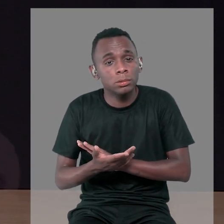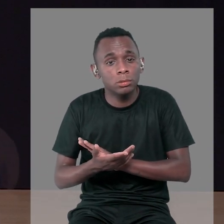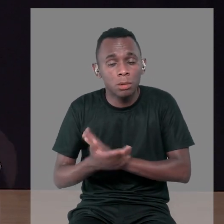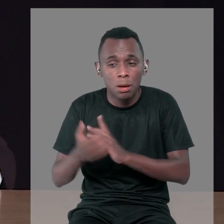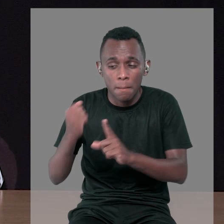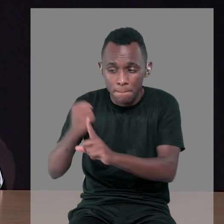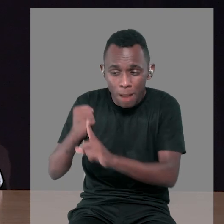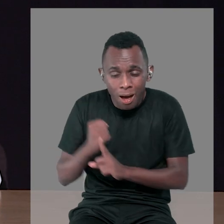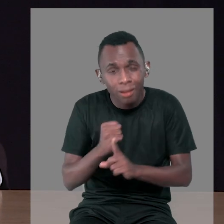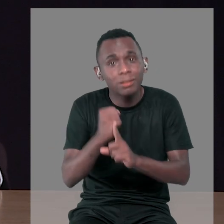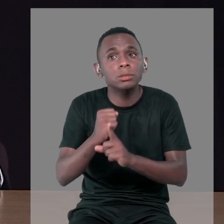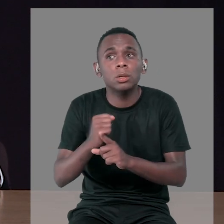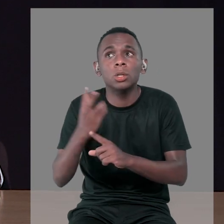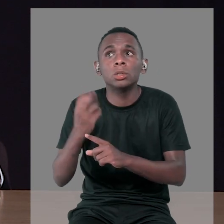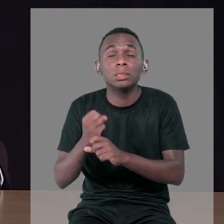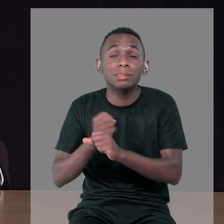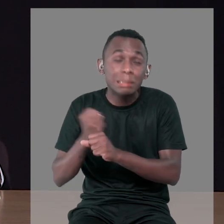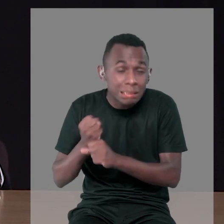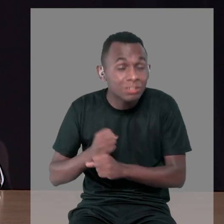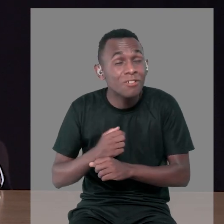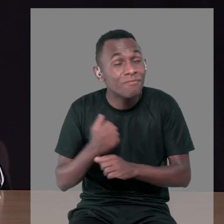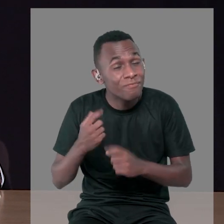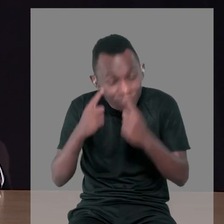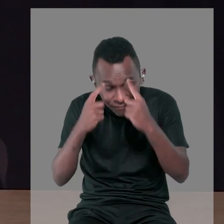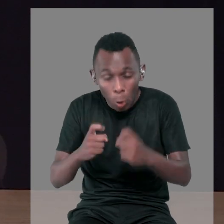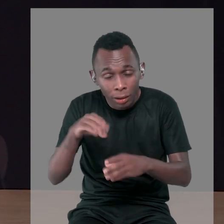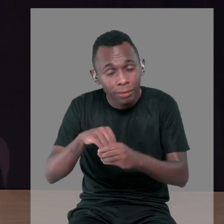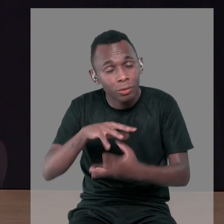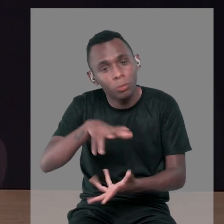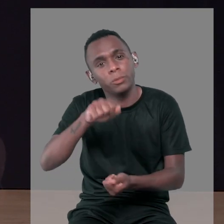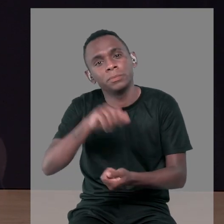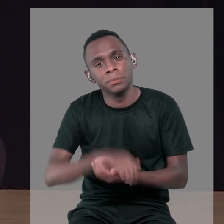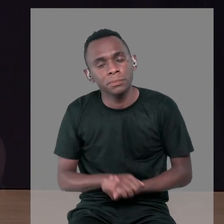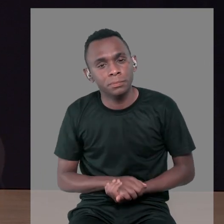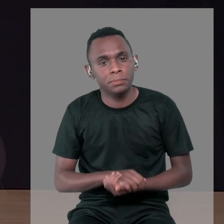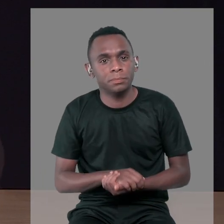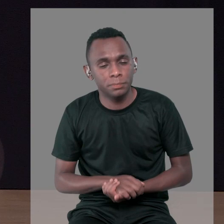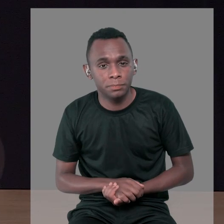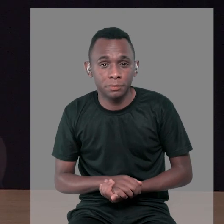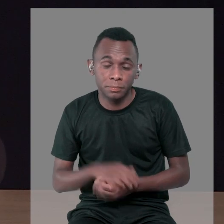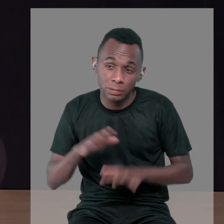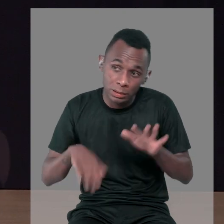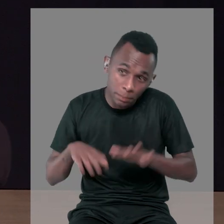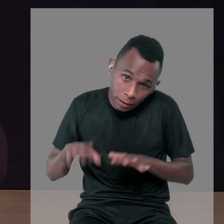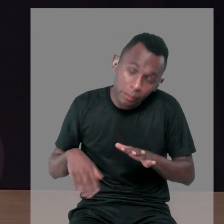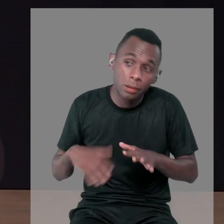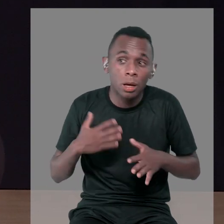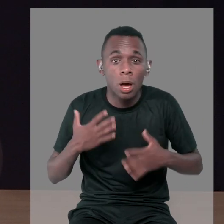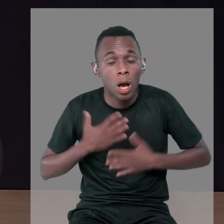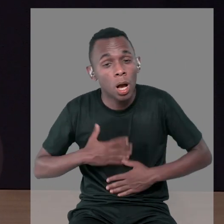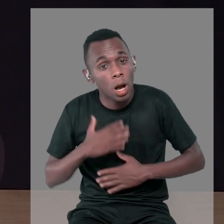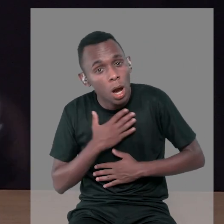terrivelmente violentos no planeta. Né? Talvez eles tenham sido calmos, né? Mas assim